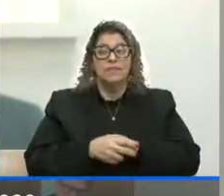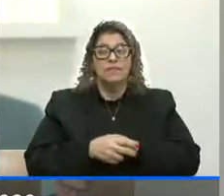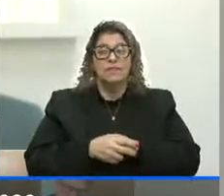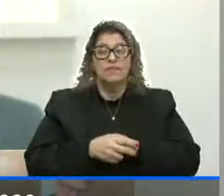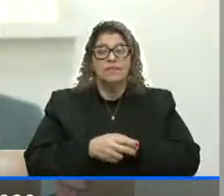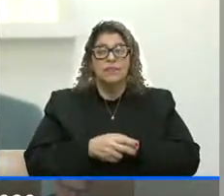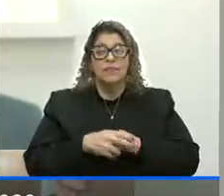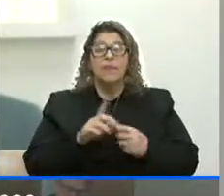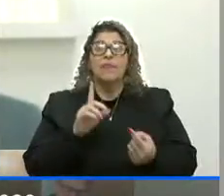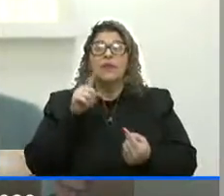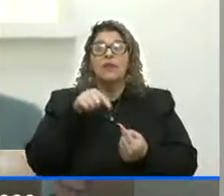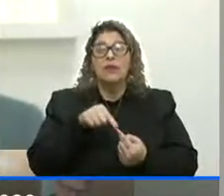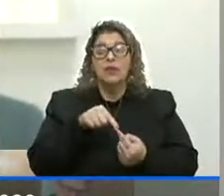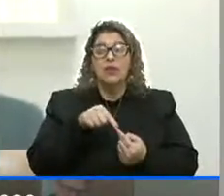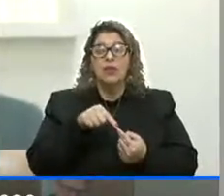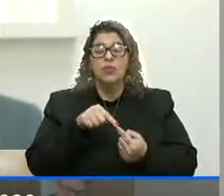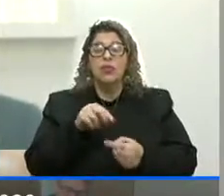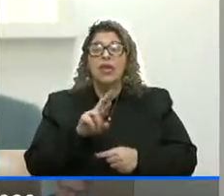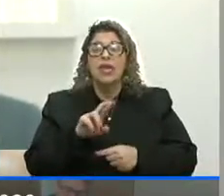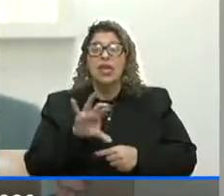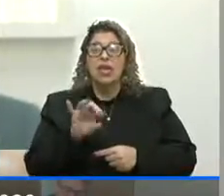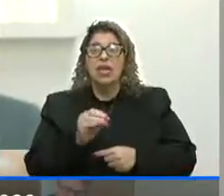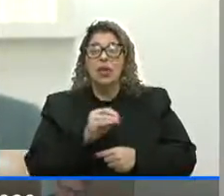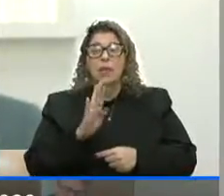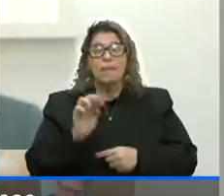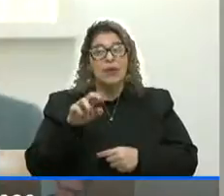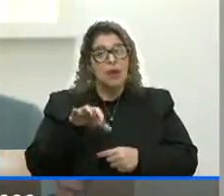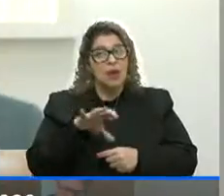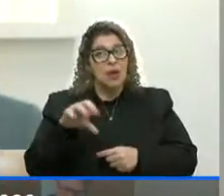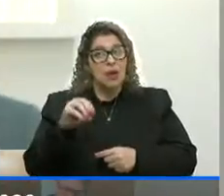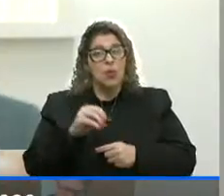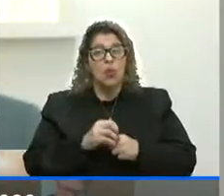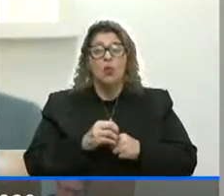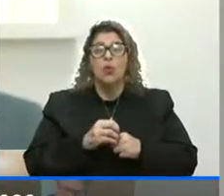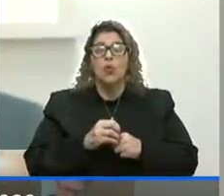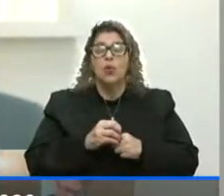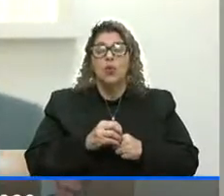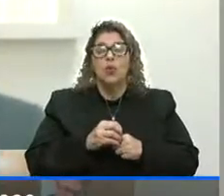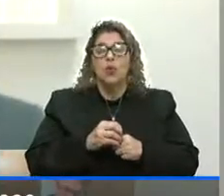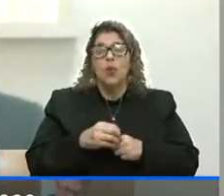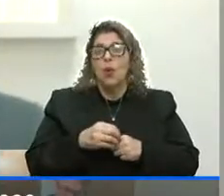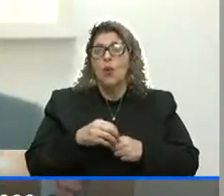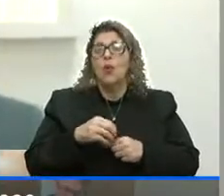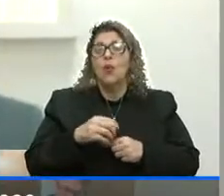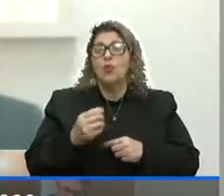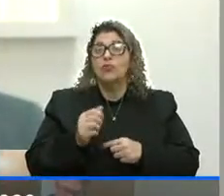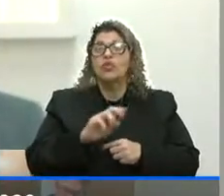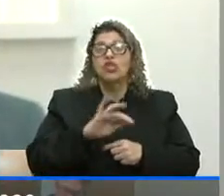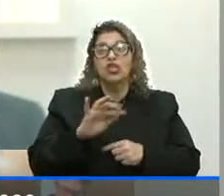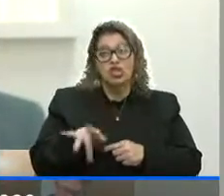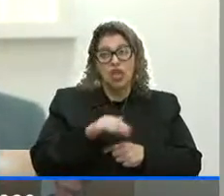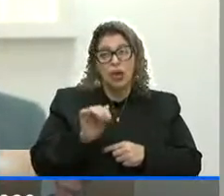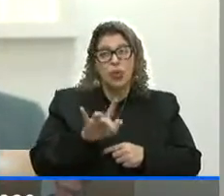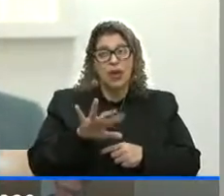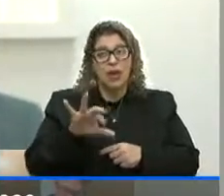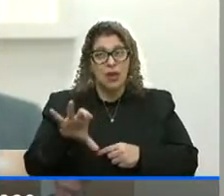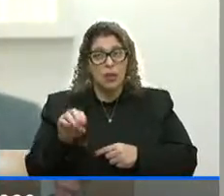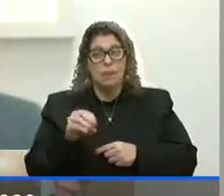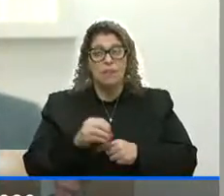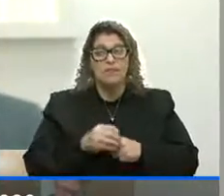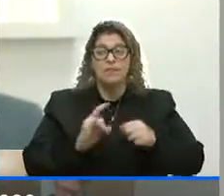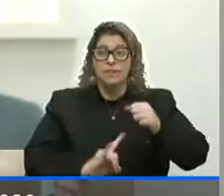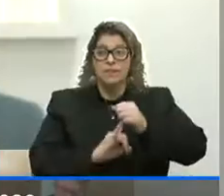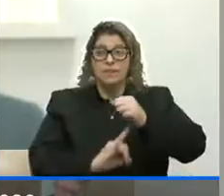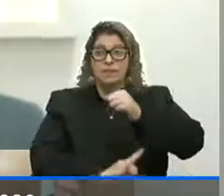ligando o Rio Branco e Jaguarão, país vizinho Uruguai, com o nosso estado do Rio Grande do Sul, consequentemente, o Brasil. Então, eu não sei